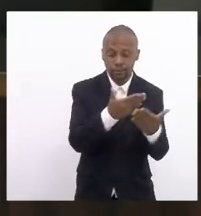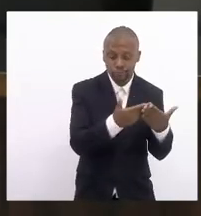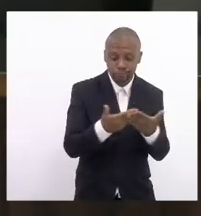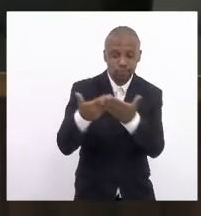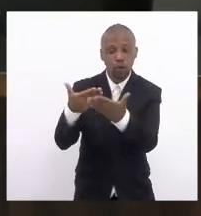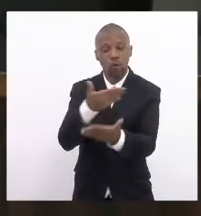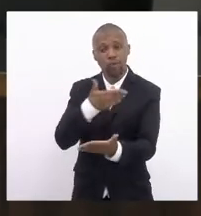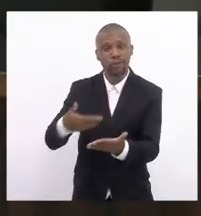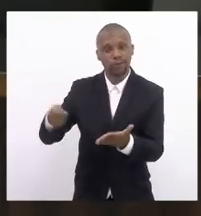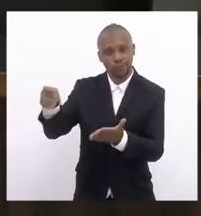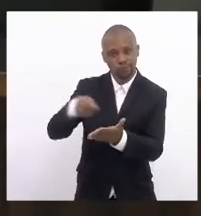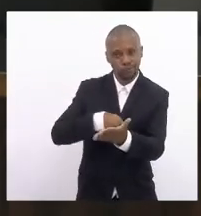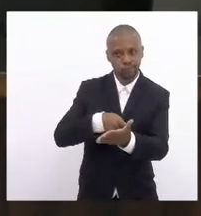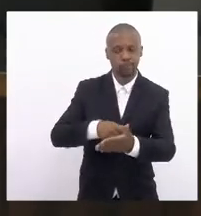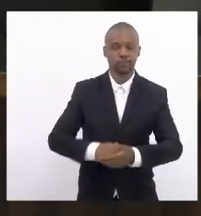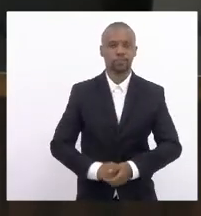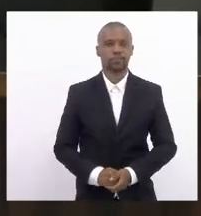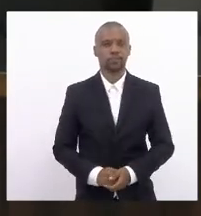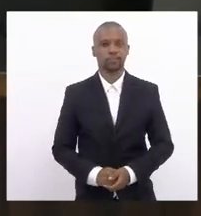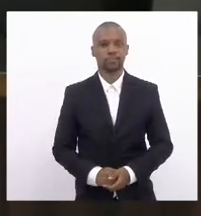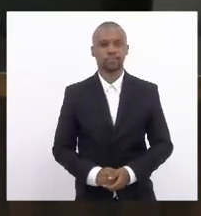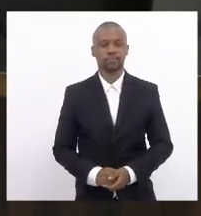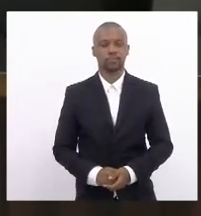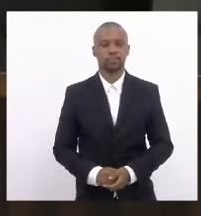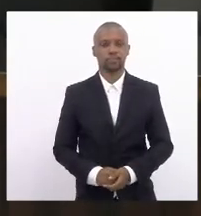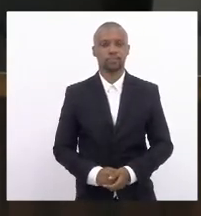governador. Assinado.